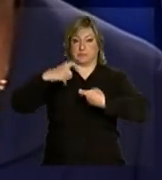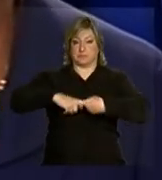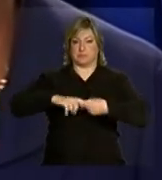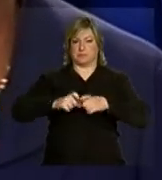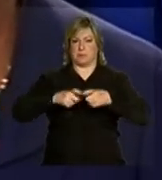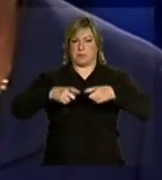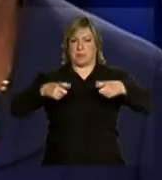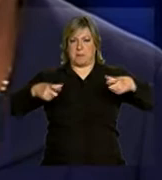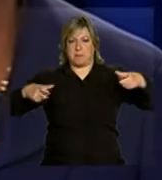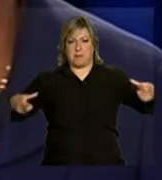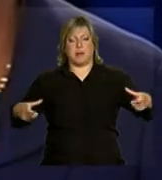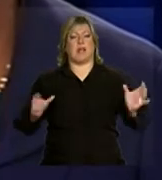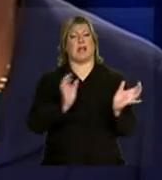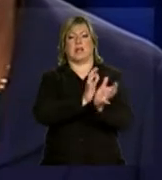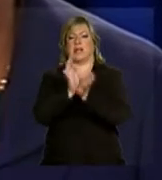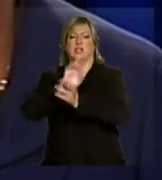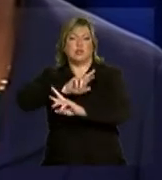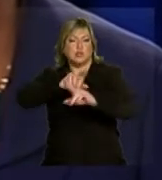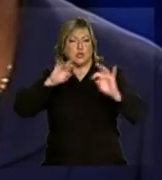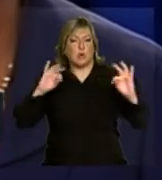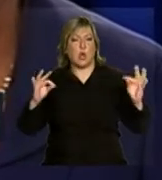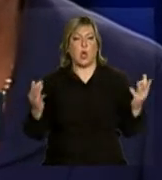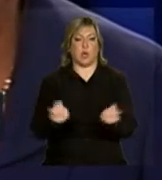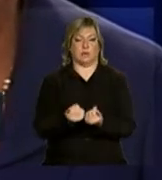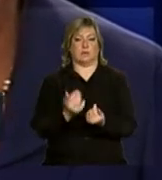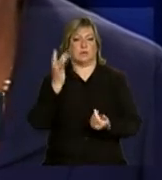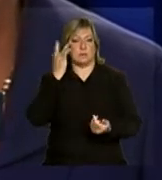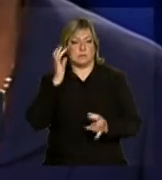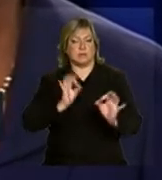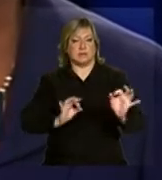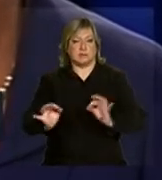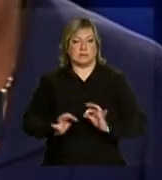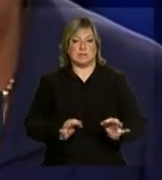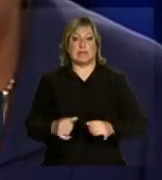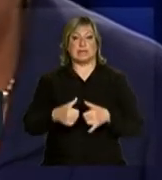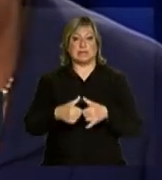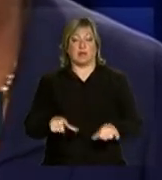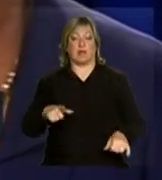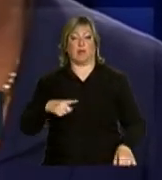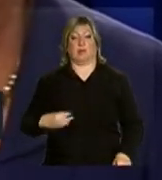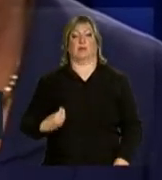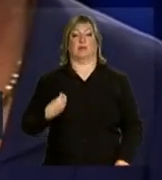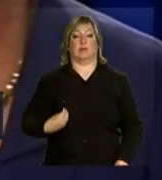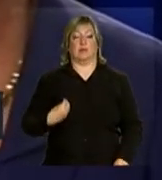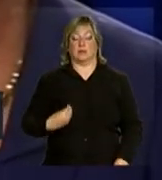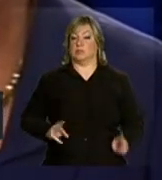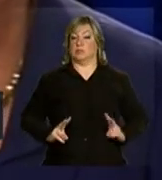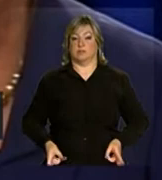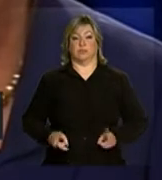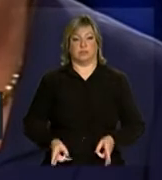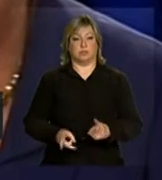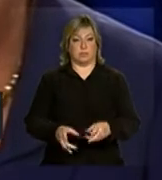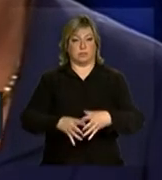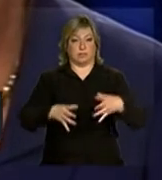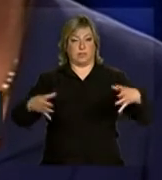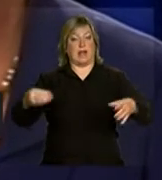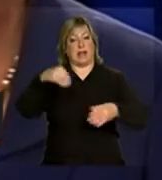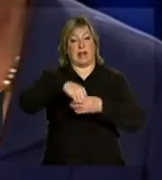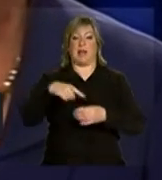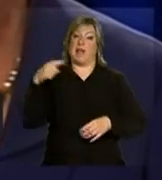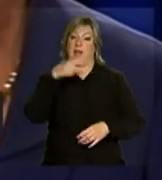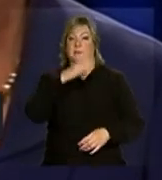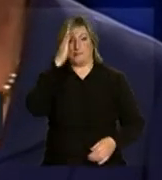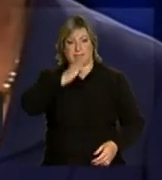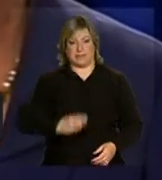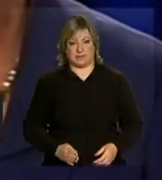em todas as áreas estratégicas e que estão em permanente crescimento no Brasil,